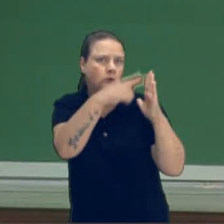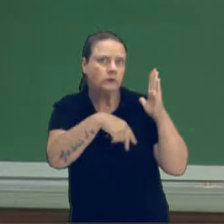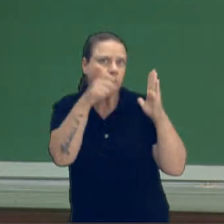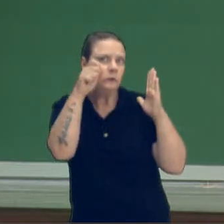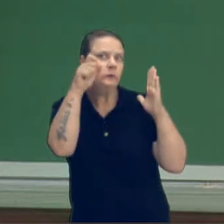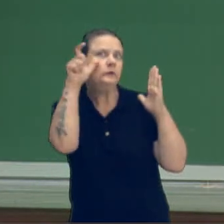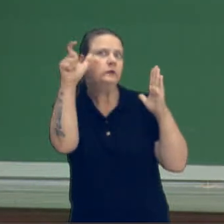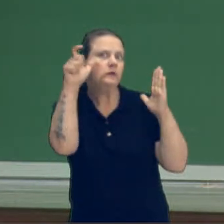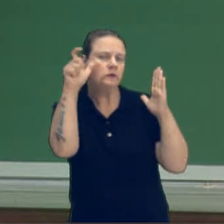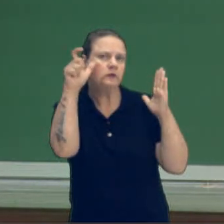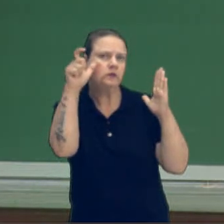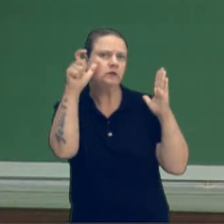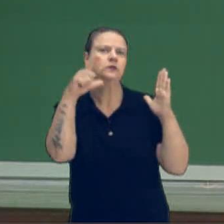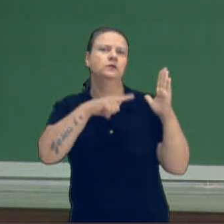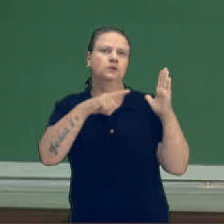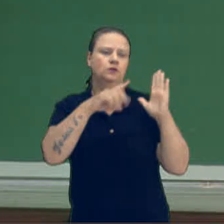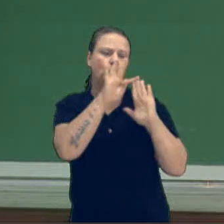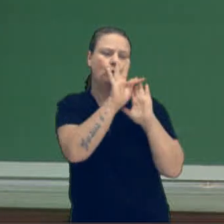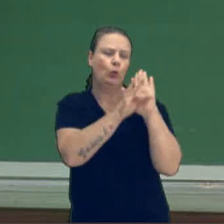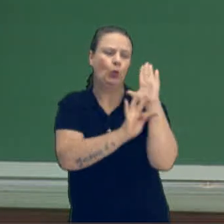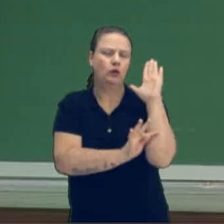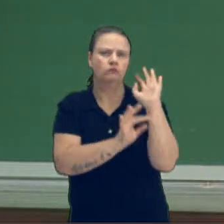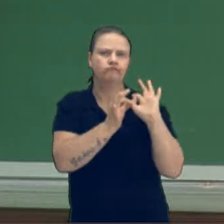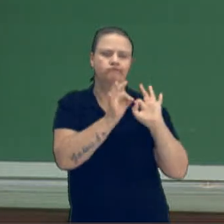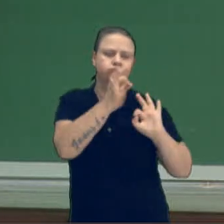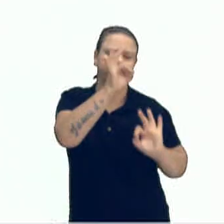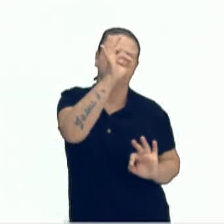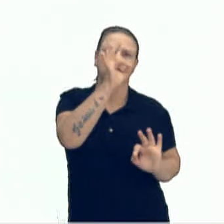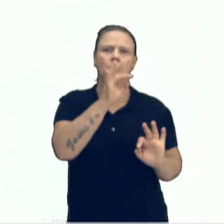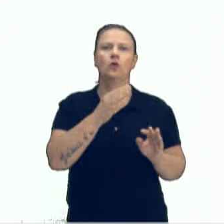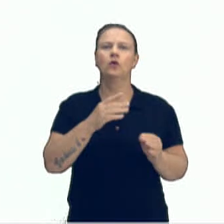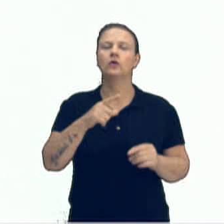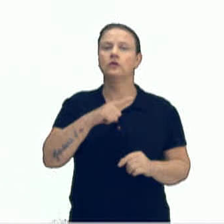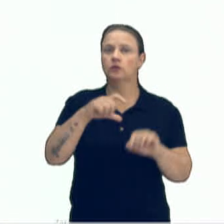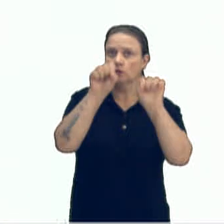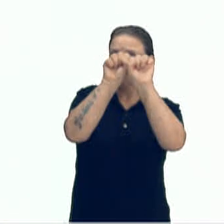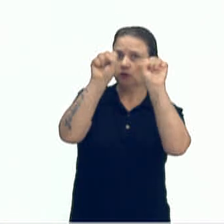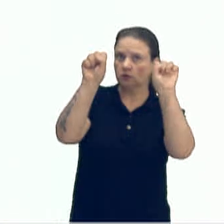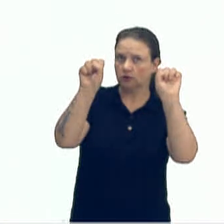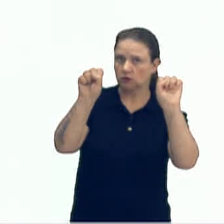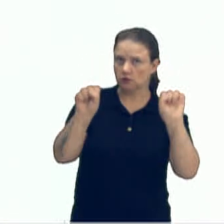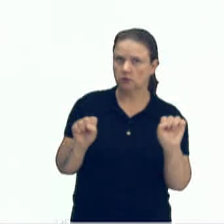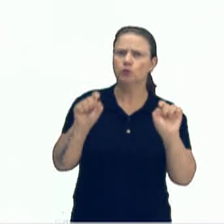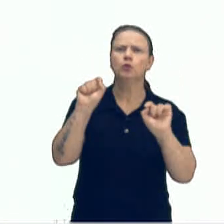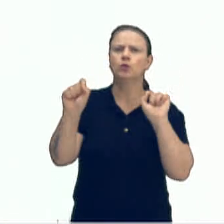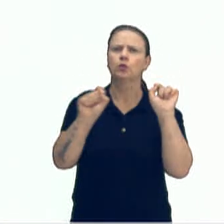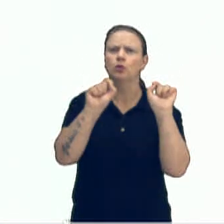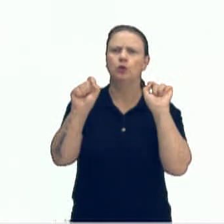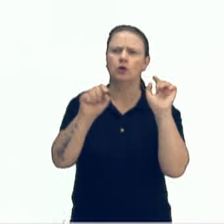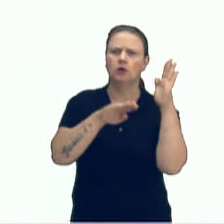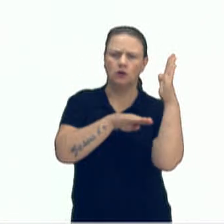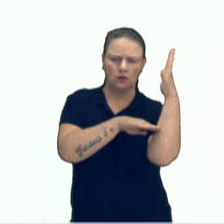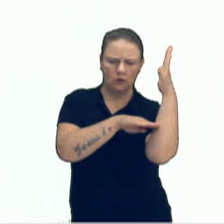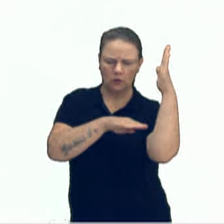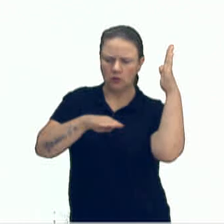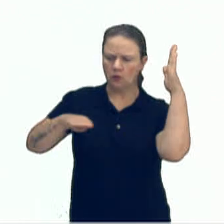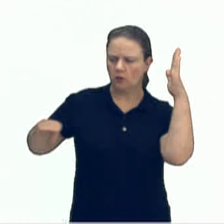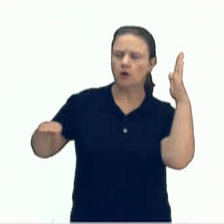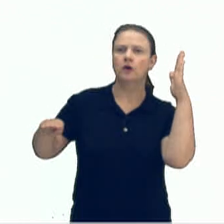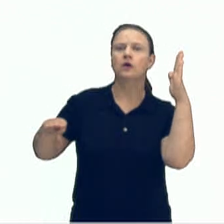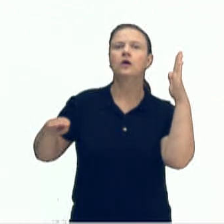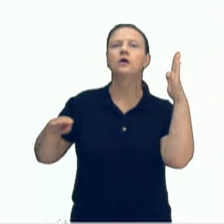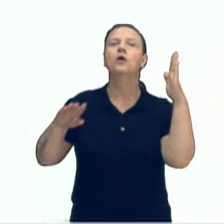bastante atenção, porque são questões que têm um texto mais extenso. Sobre um sistema cartesiano, considera-se uma malha formada